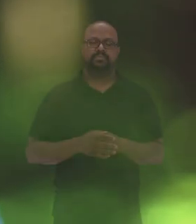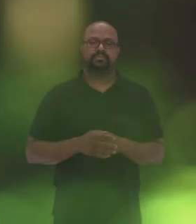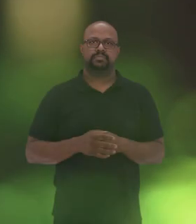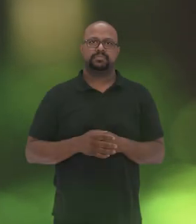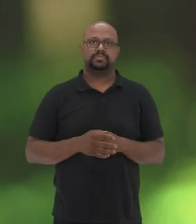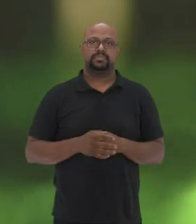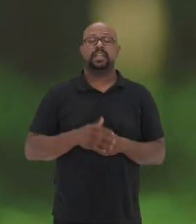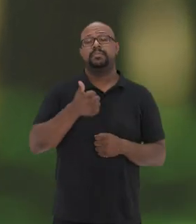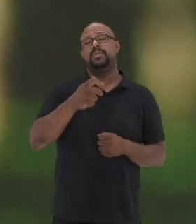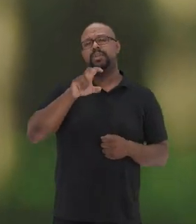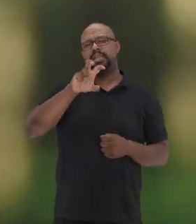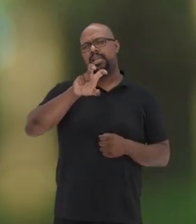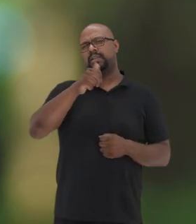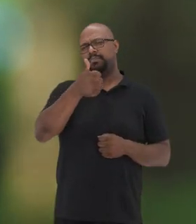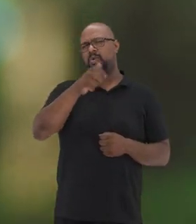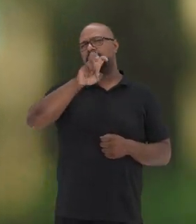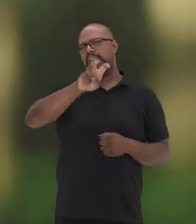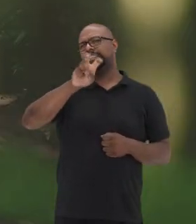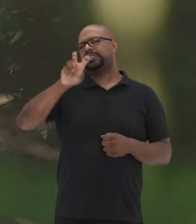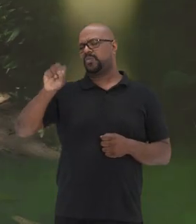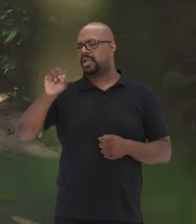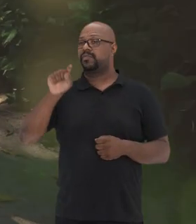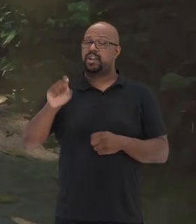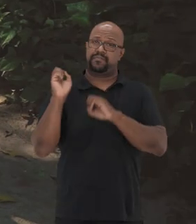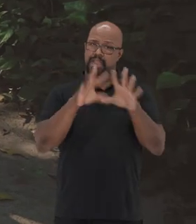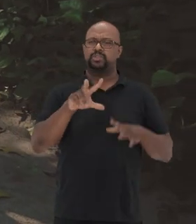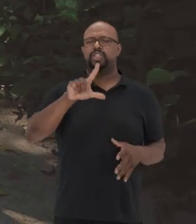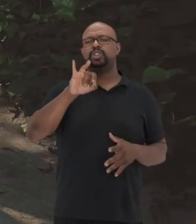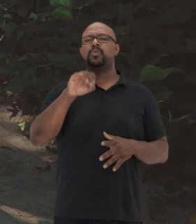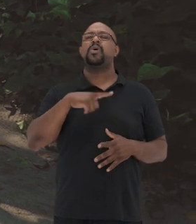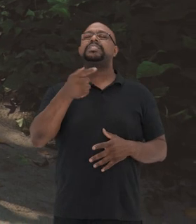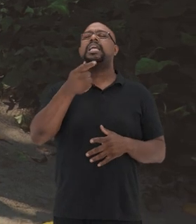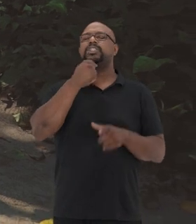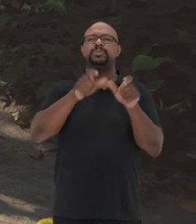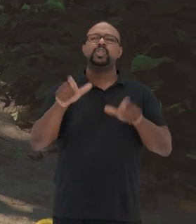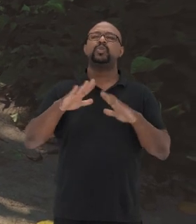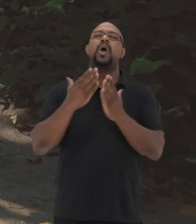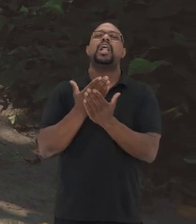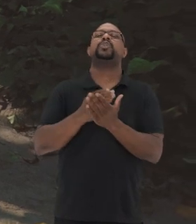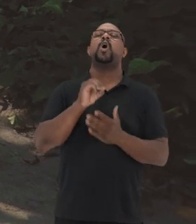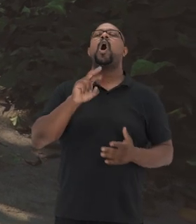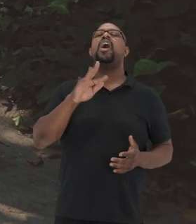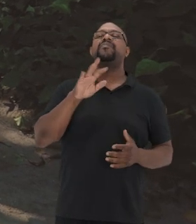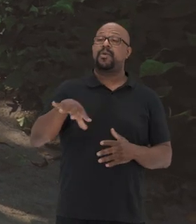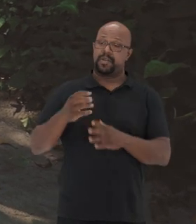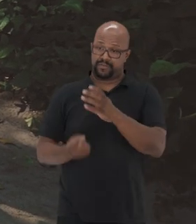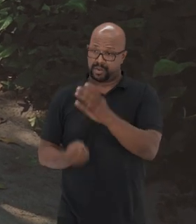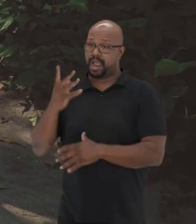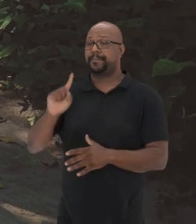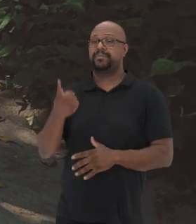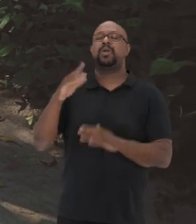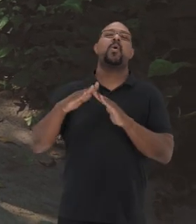em 1550 foram enviados de Lisboa sete meninos do Colégio dos órfãos para afundar o primeiro colégio da